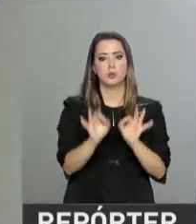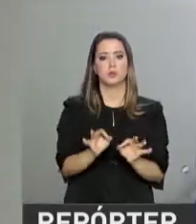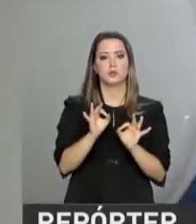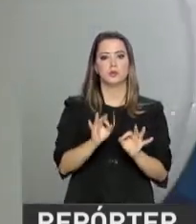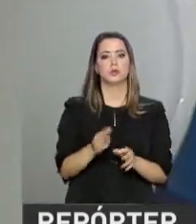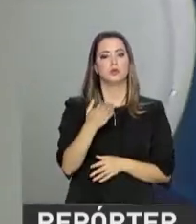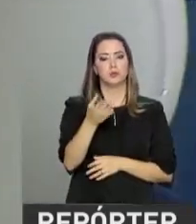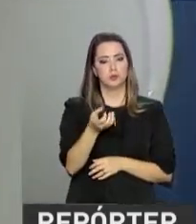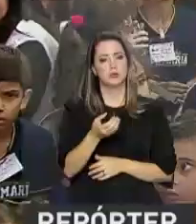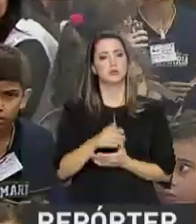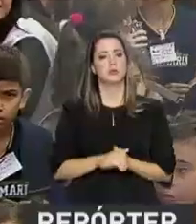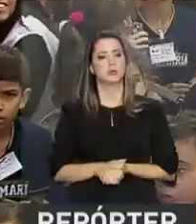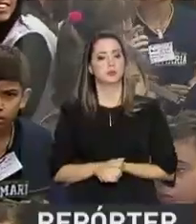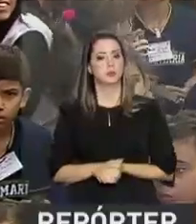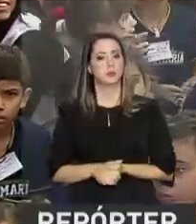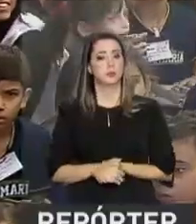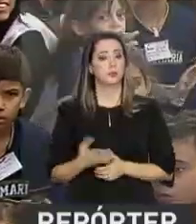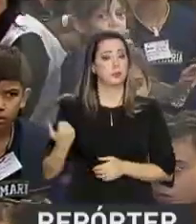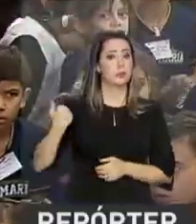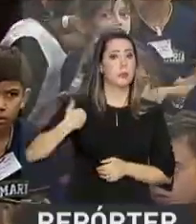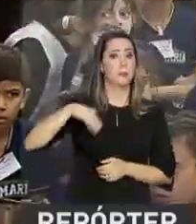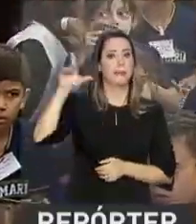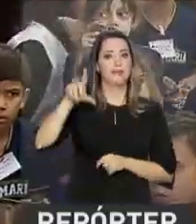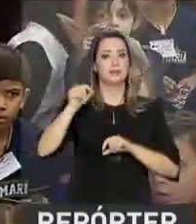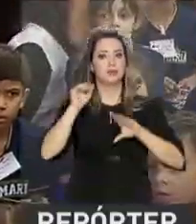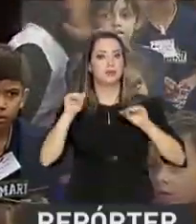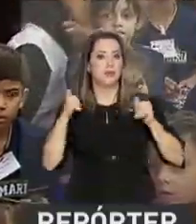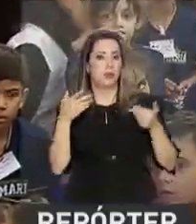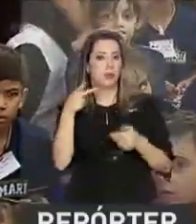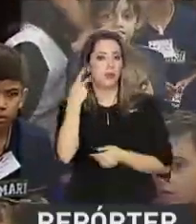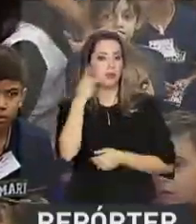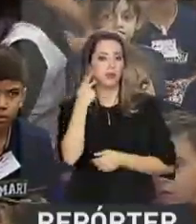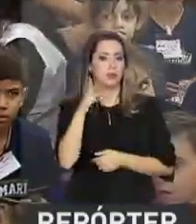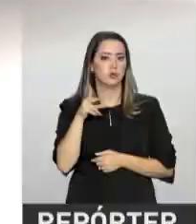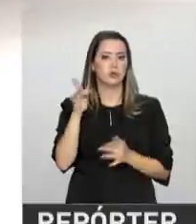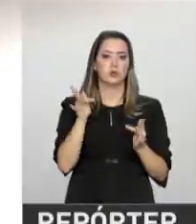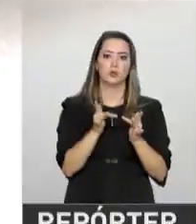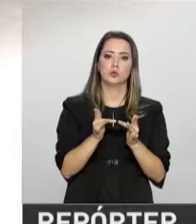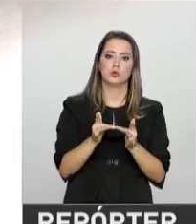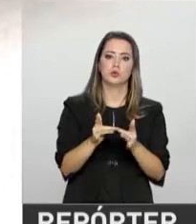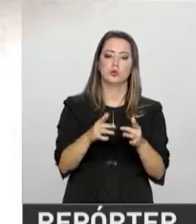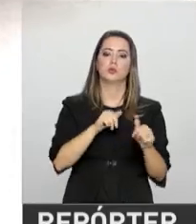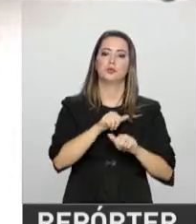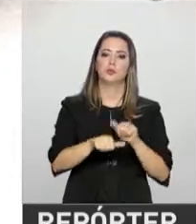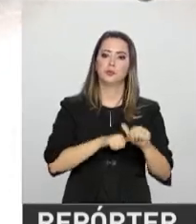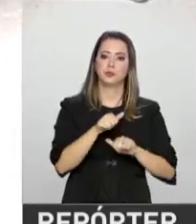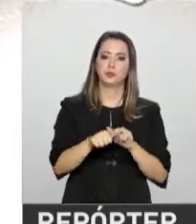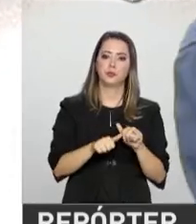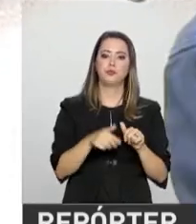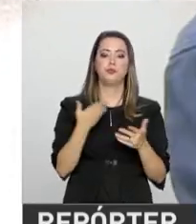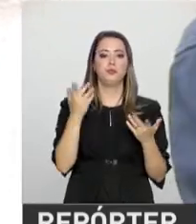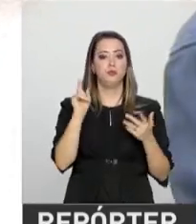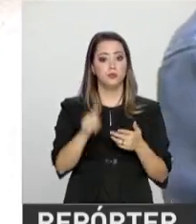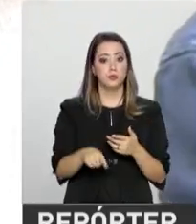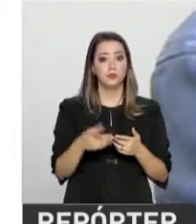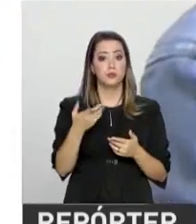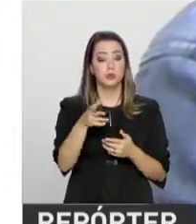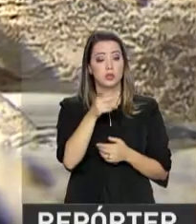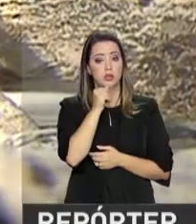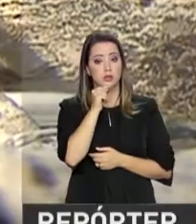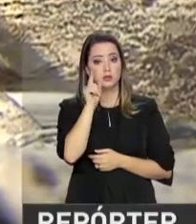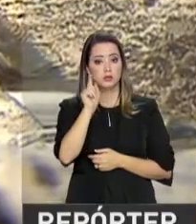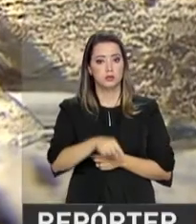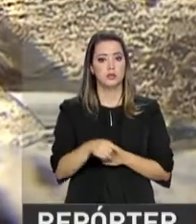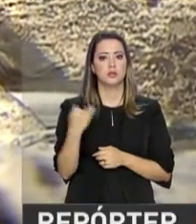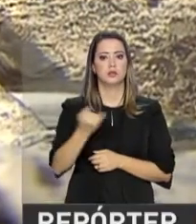desse bem finito mais que definir políticas todos concordam que a mudança de comportamento em relação à água